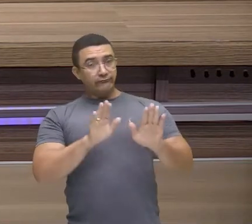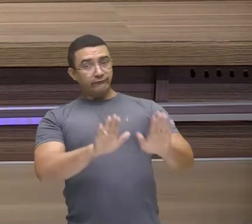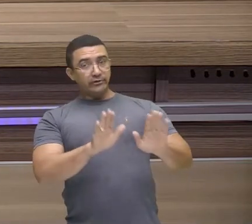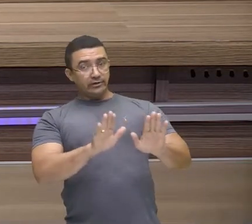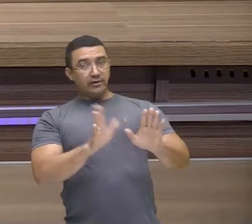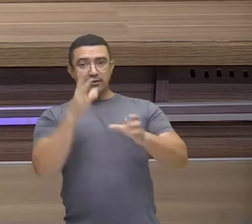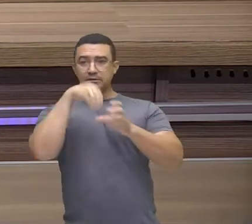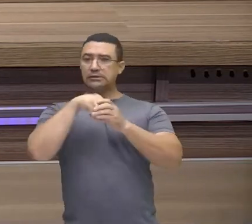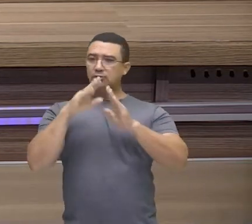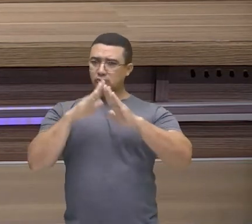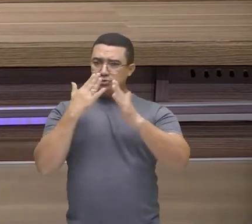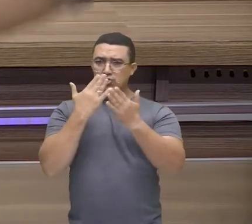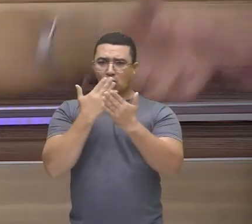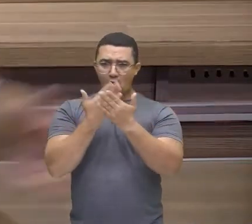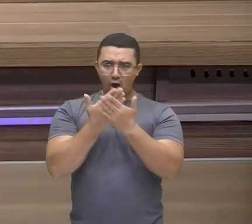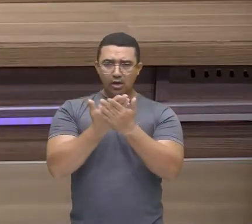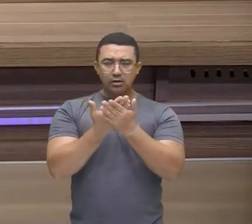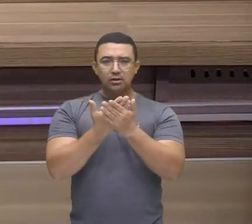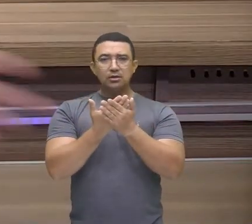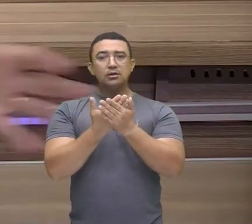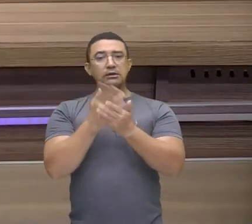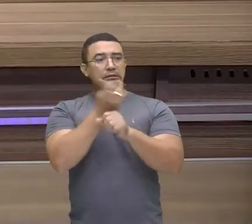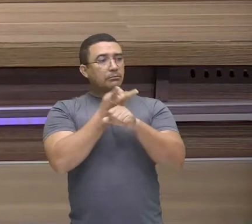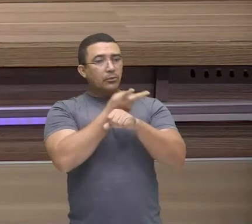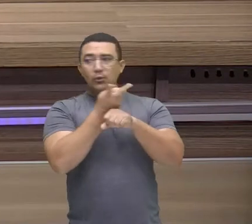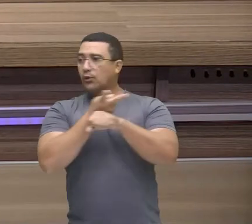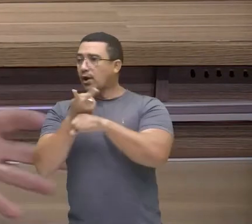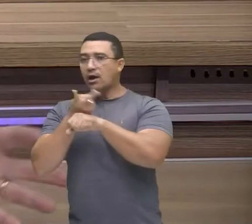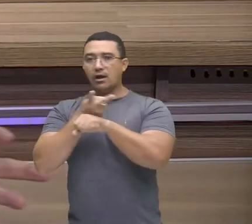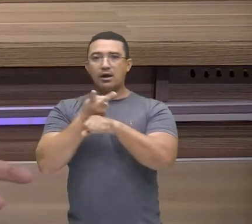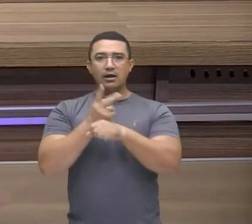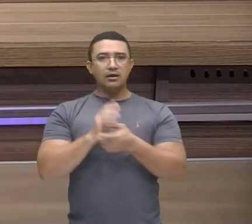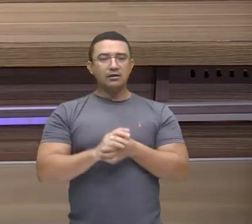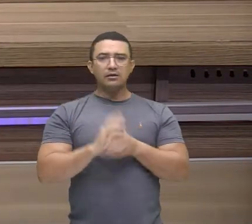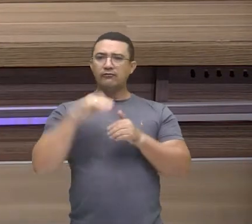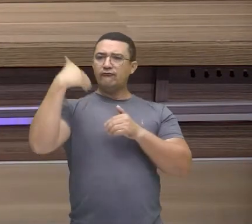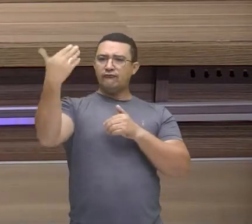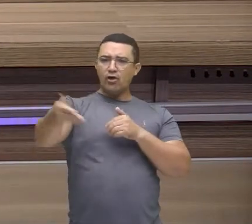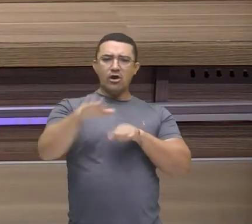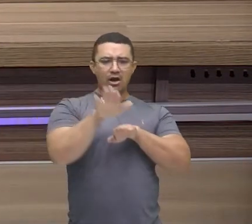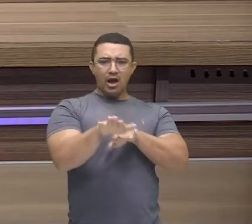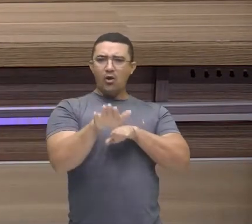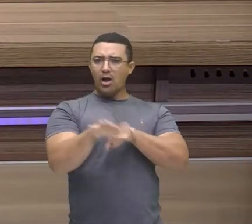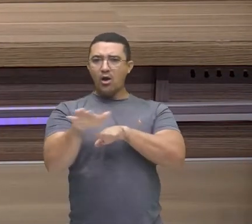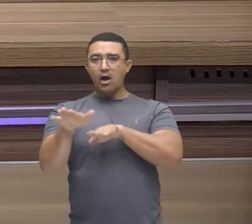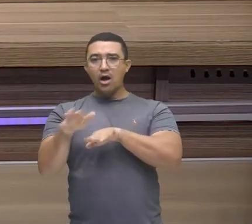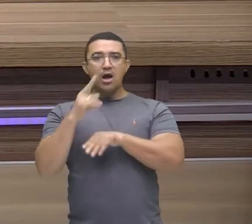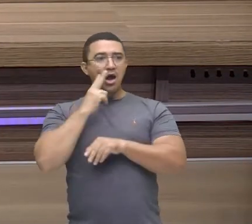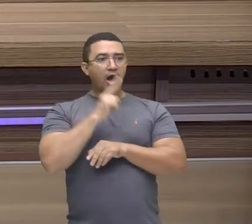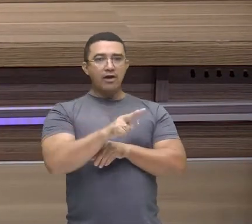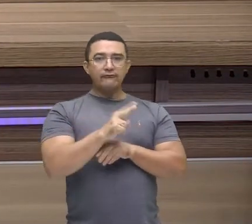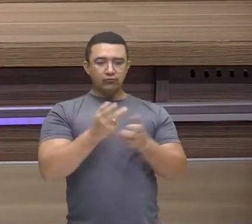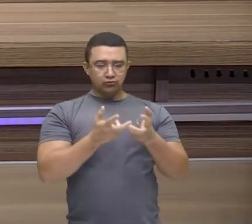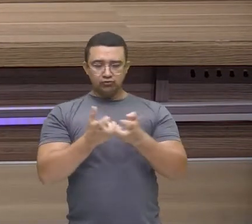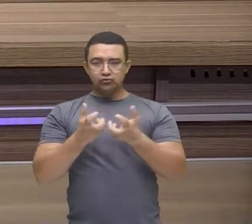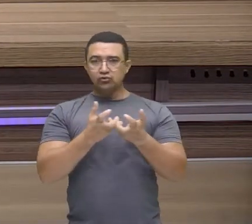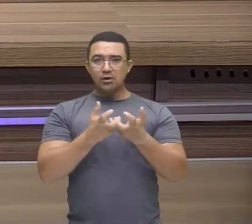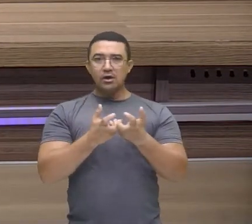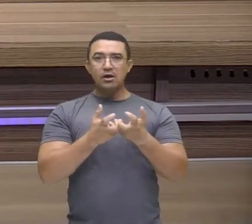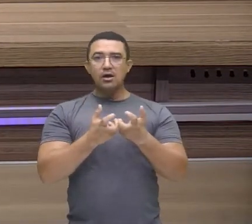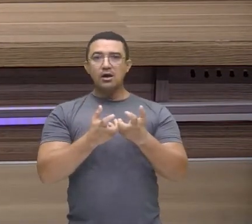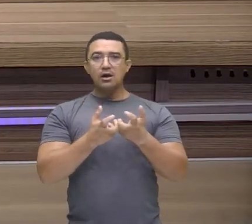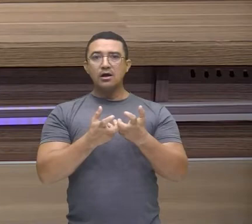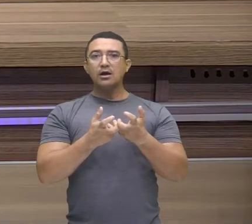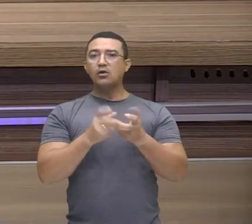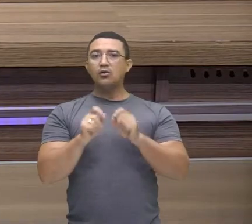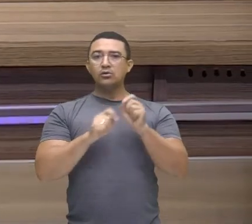vem. Mas não, fica aquele monte de filha 3, 4, 5 carros. Aí a menina, quando ela está no celular tentando achar a mãe, ela